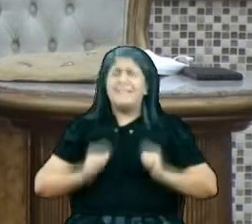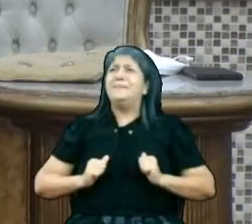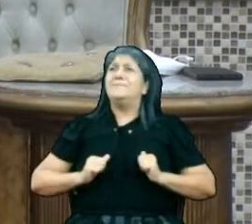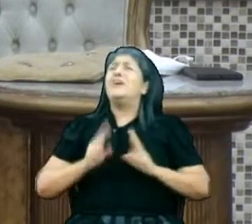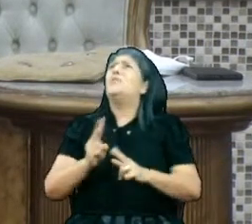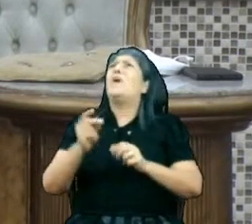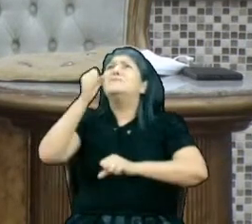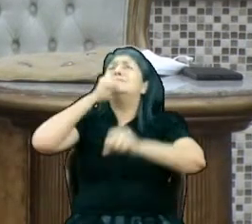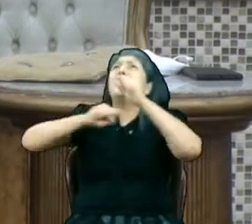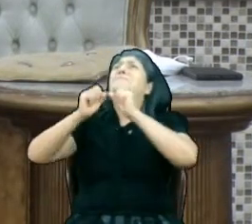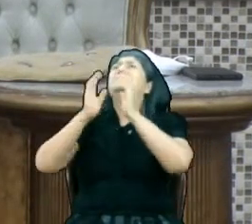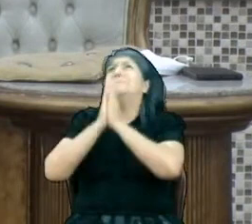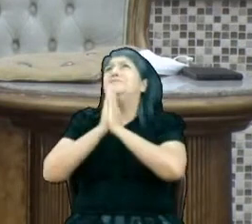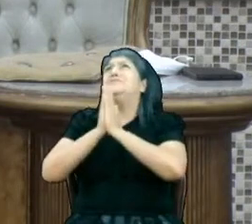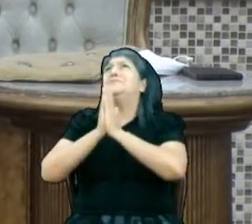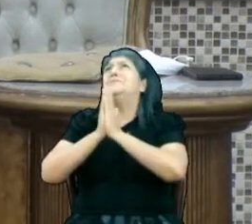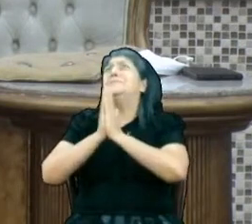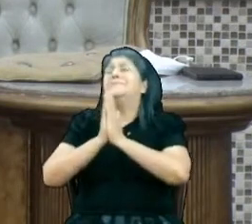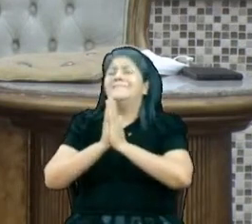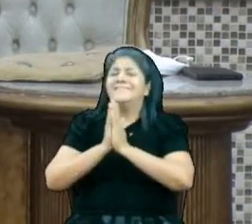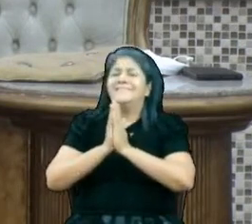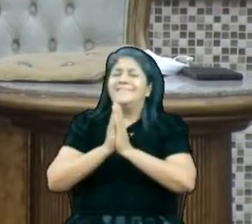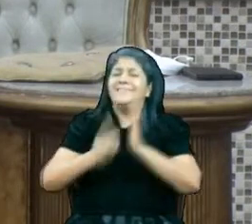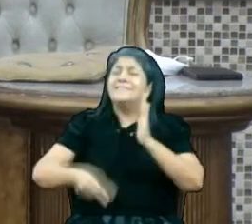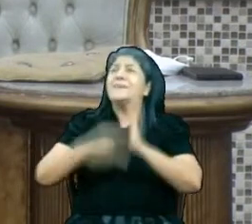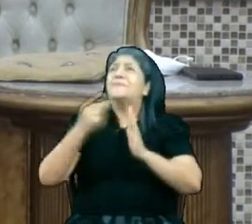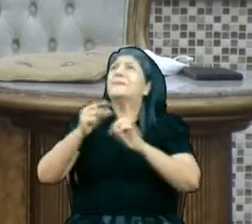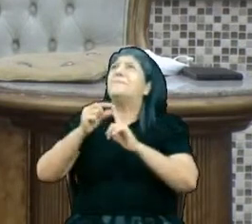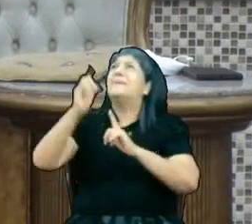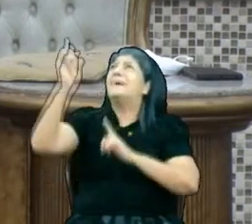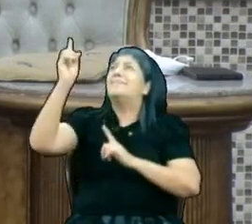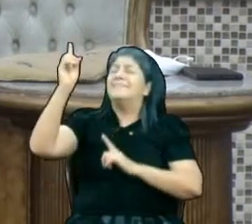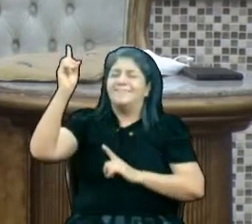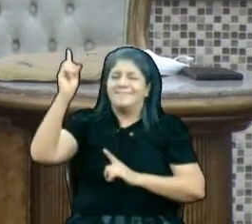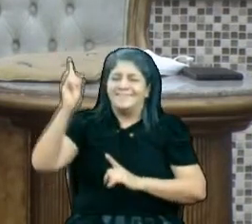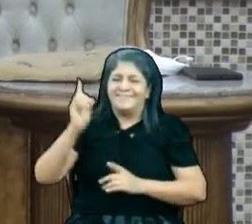como sal misturou purifica-me senhor segundo a tua palavra